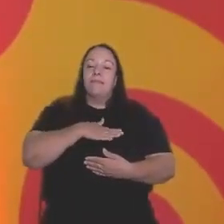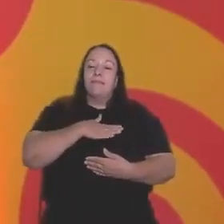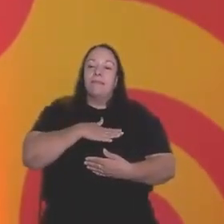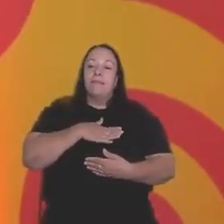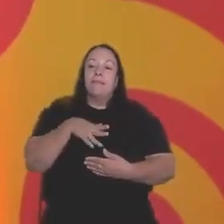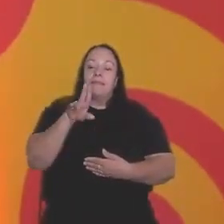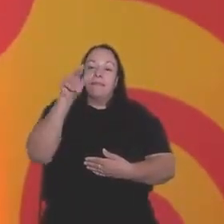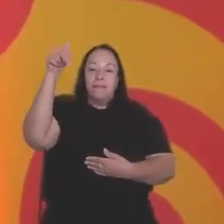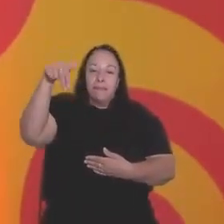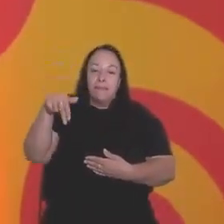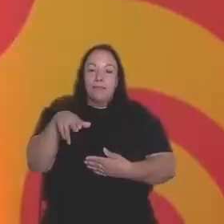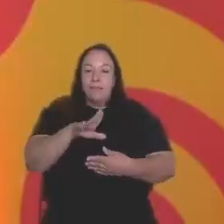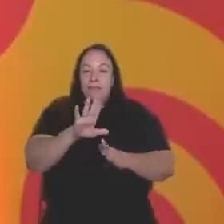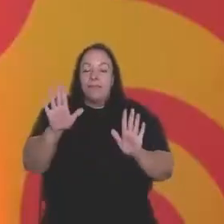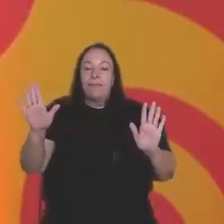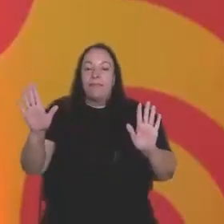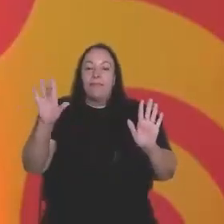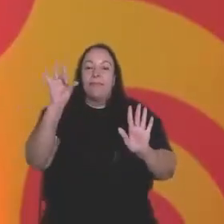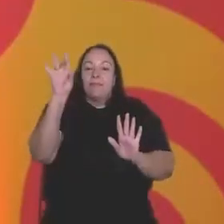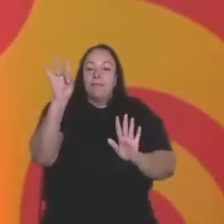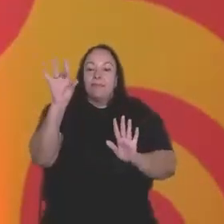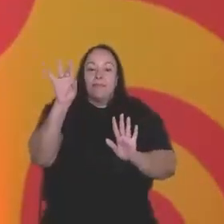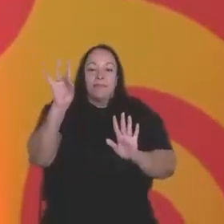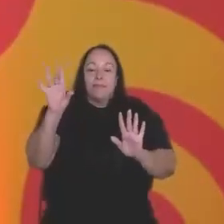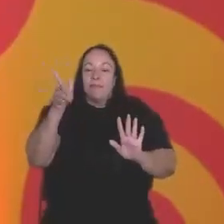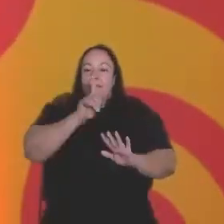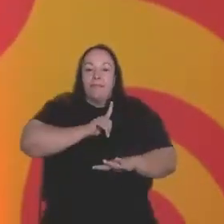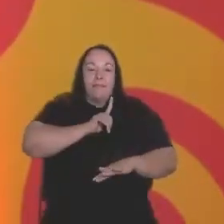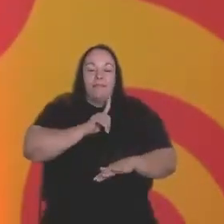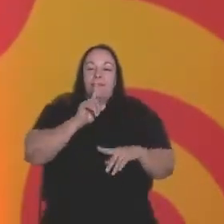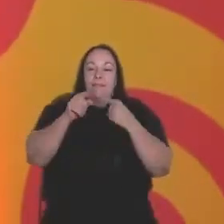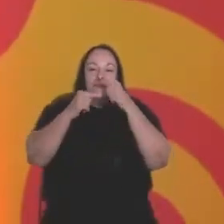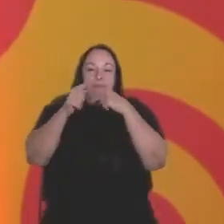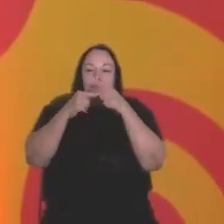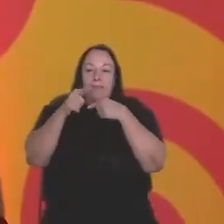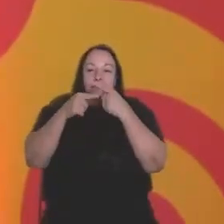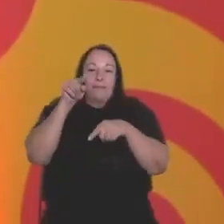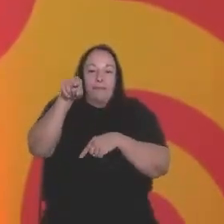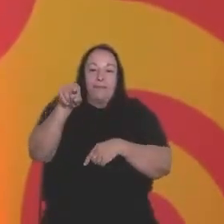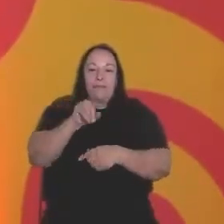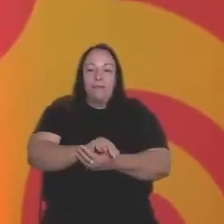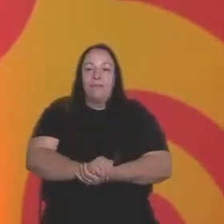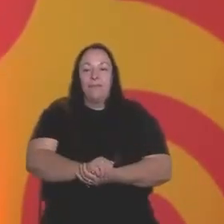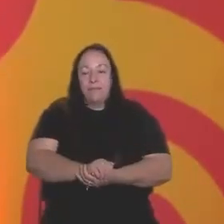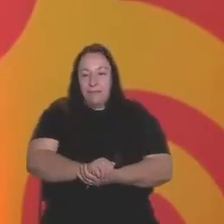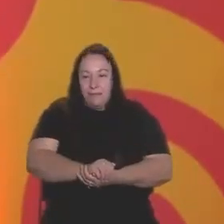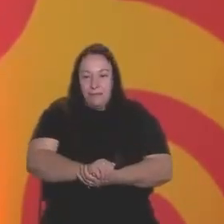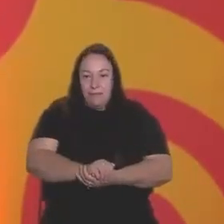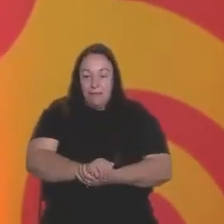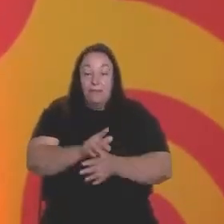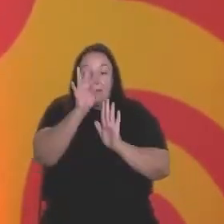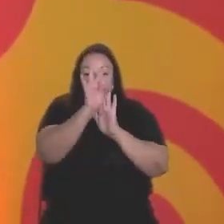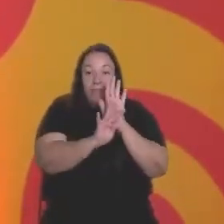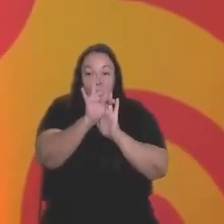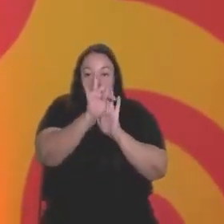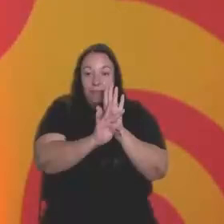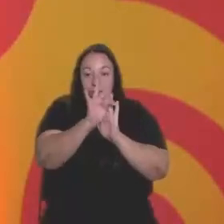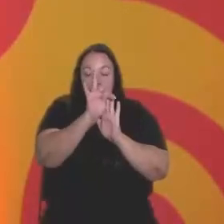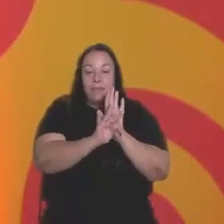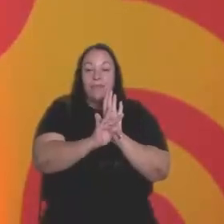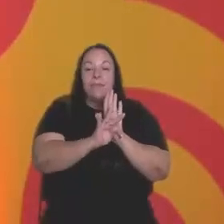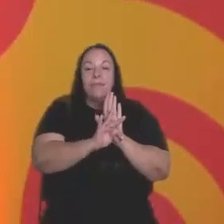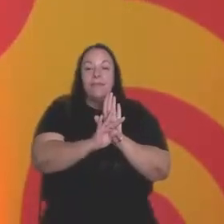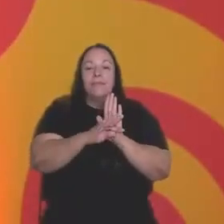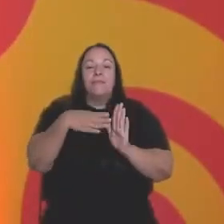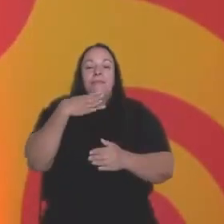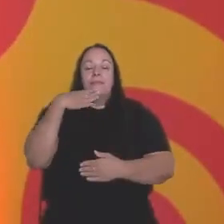um norte, mas falou, olha, é só isso aqui que eu tenho, o resto vai com você. Né? E o texto mesmo, eu acredito muito que